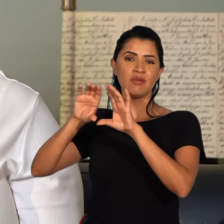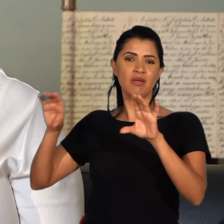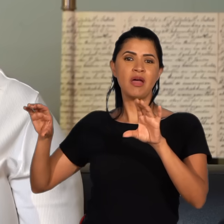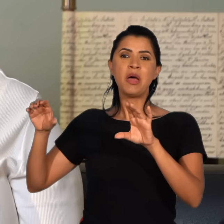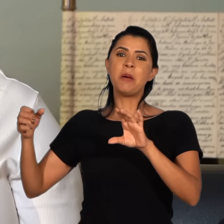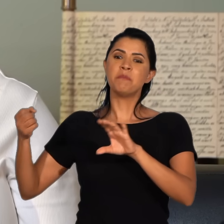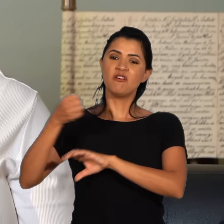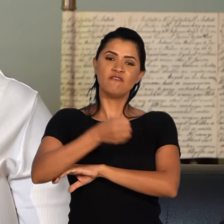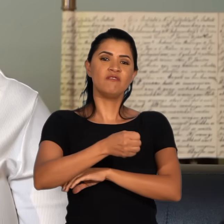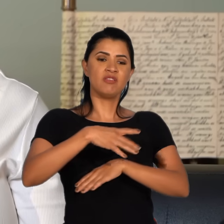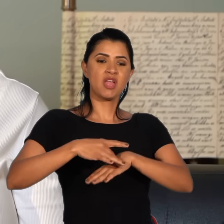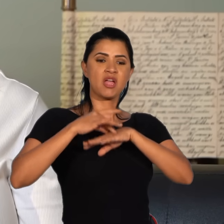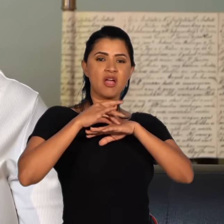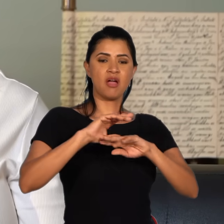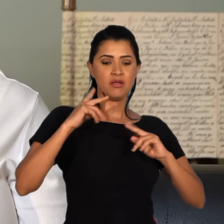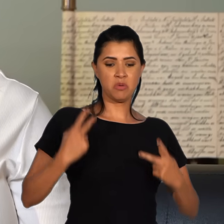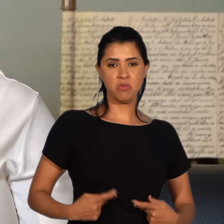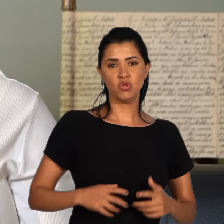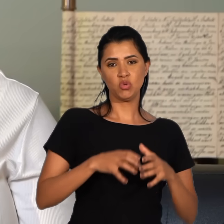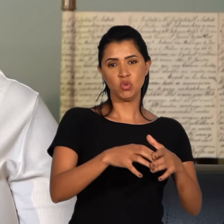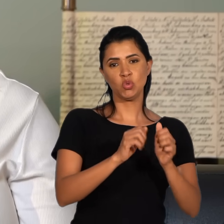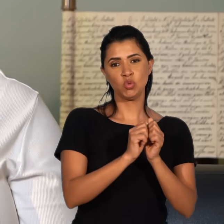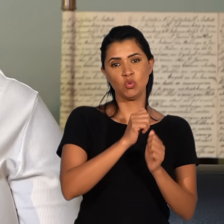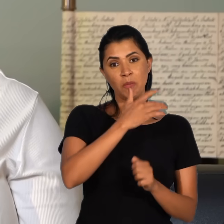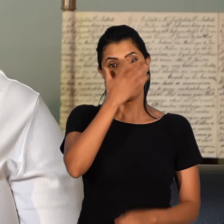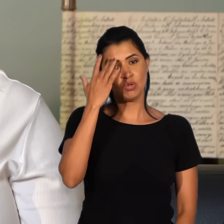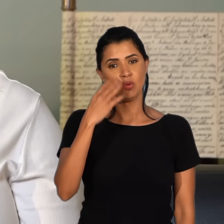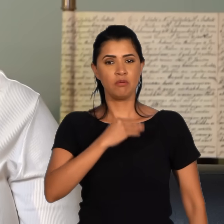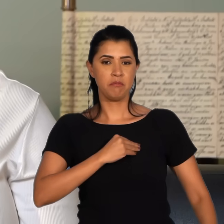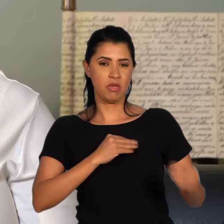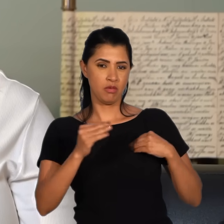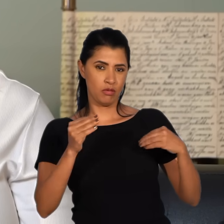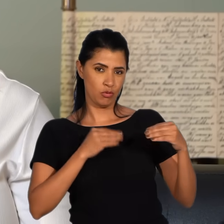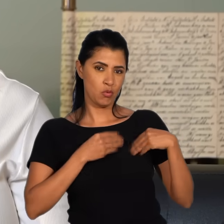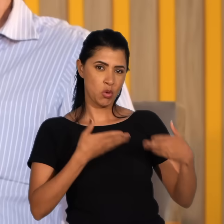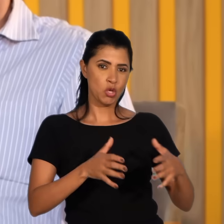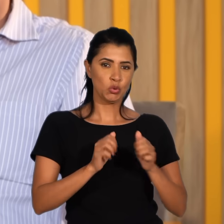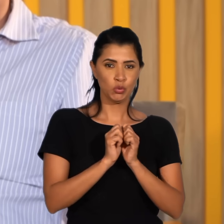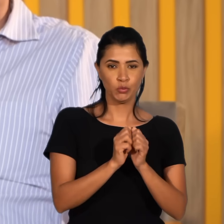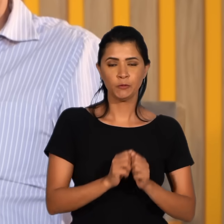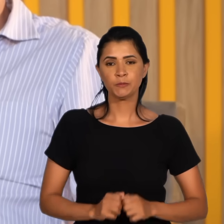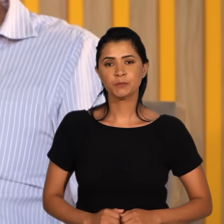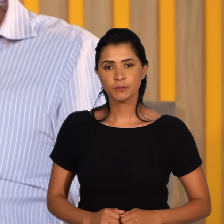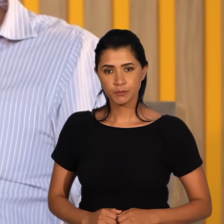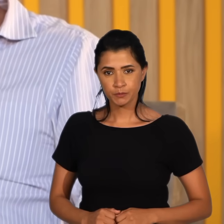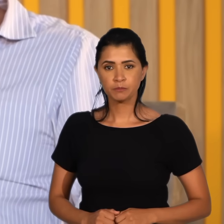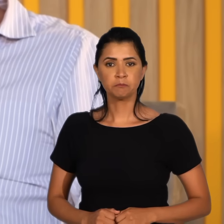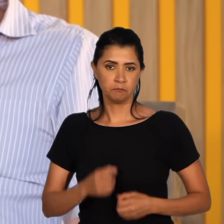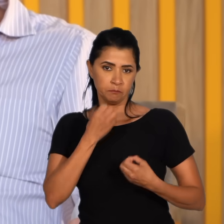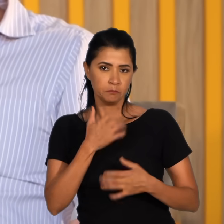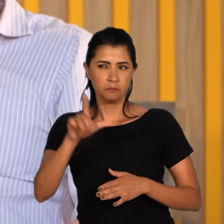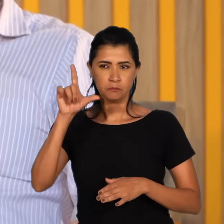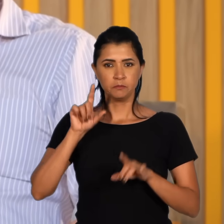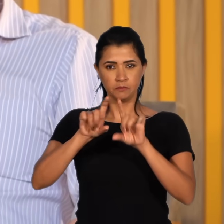tornar em carne né e vir habitar com um homem pecador estar entre pecadores é muito bom recentemente